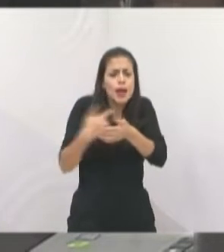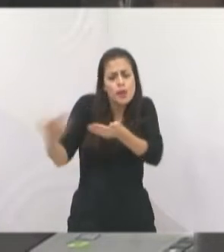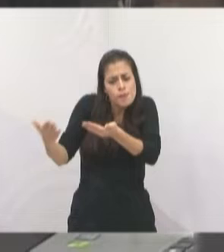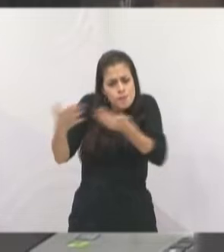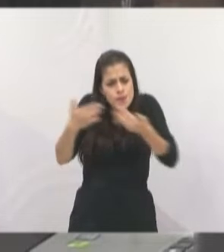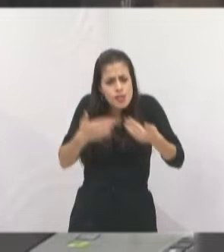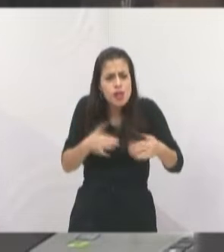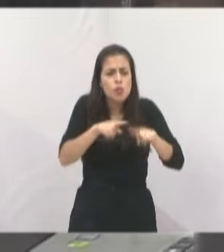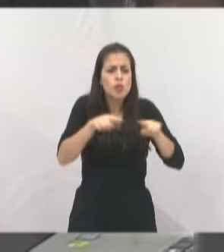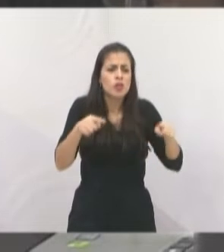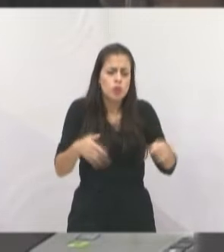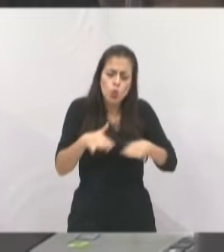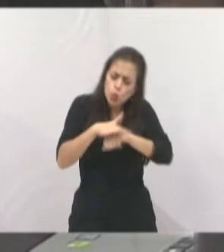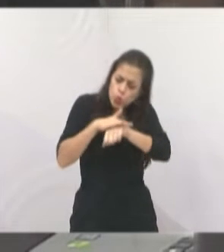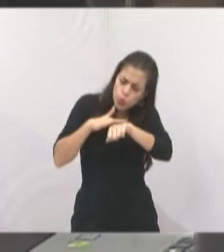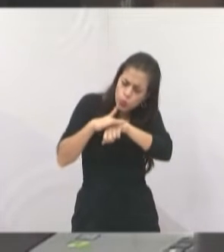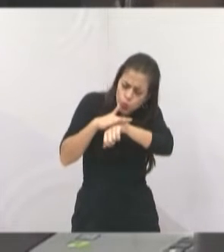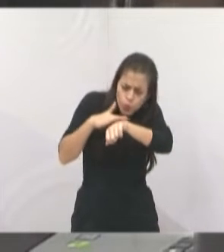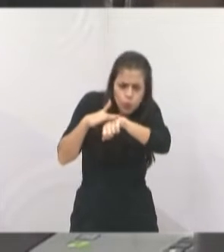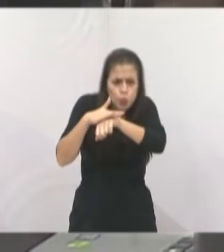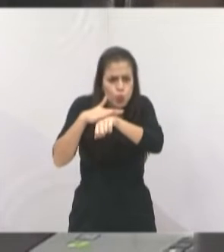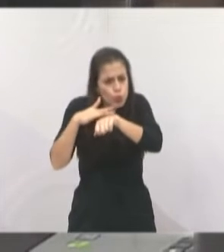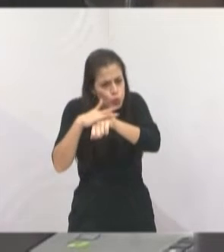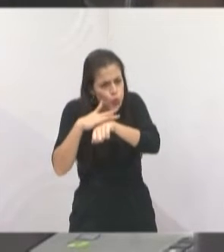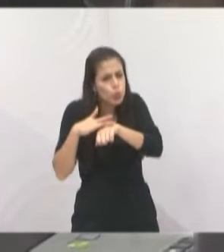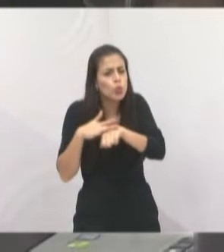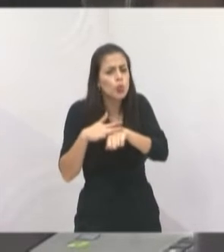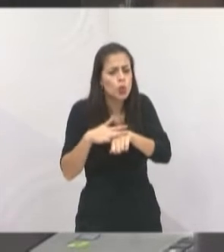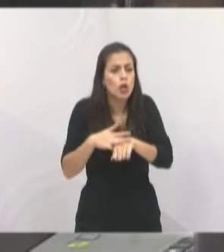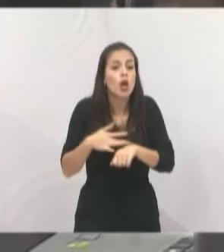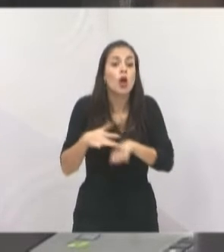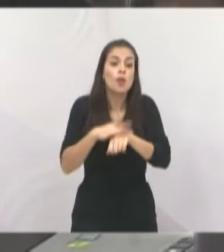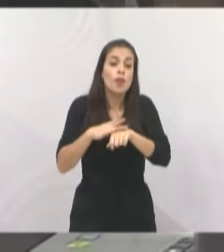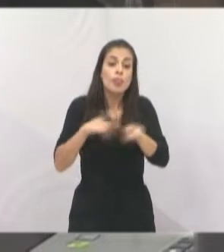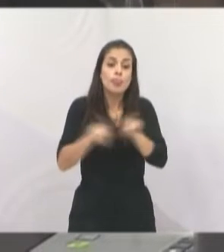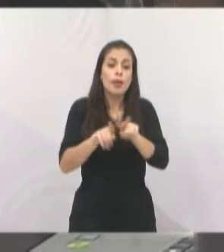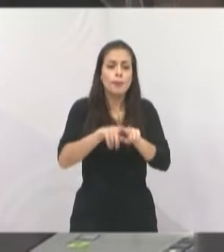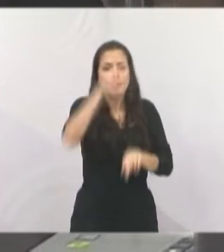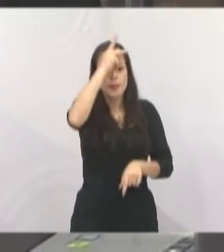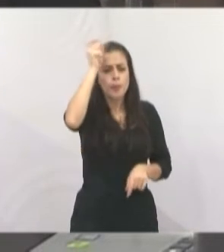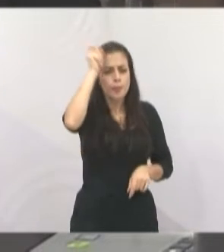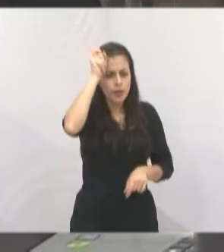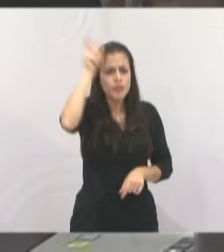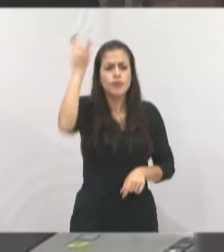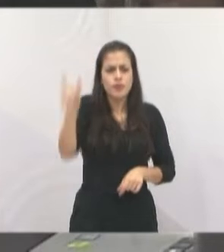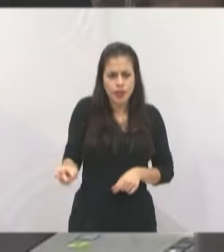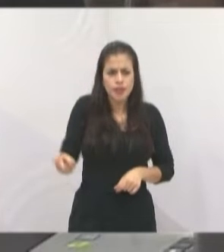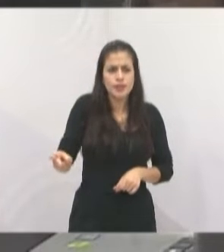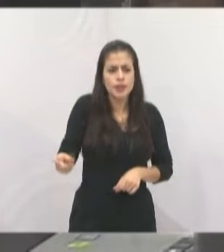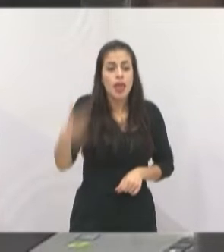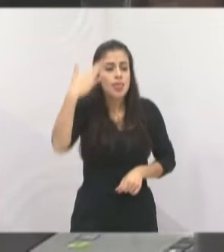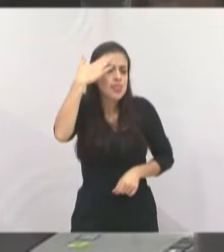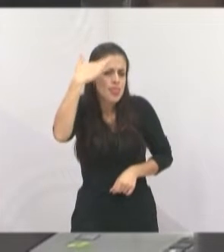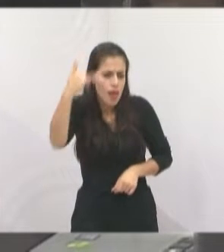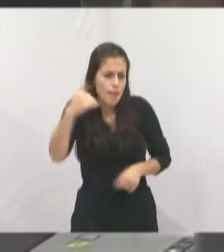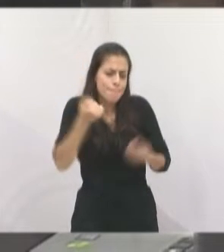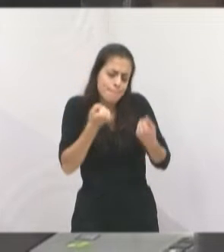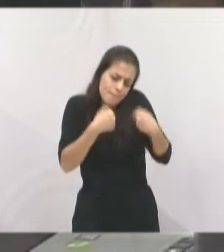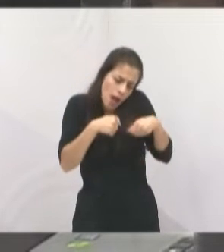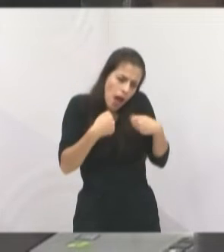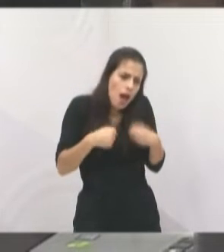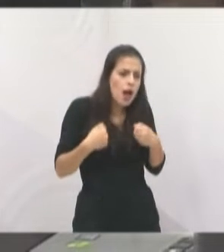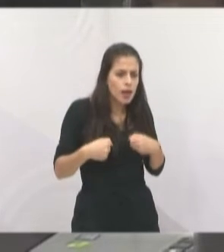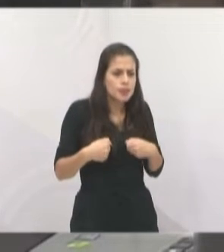gabinete, conversamos bastante, conversamos com o prefeito. E ele sabendo dessa